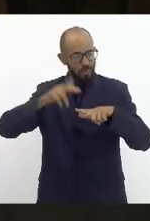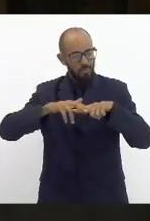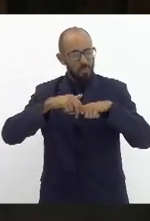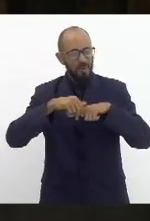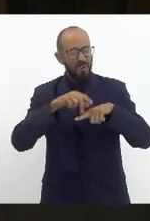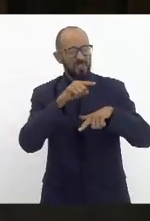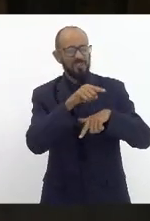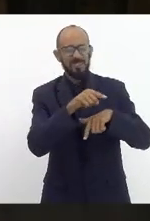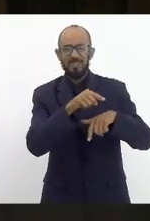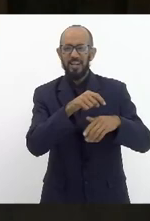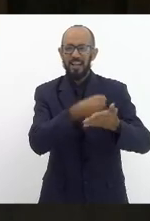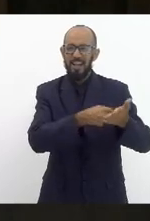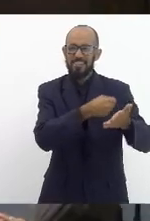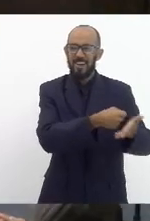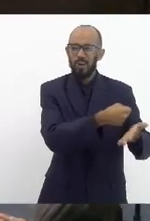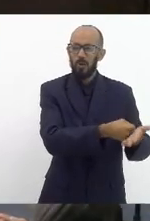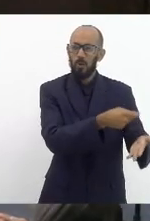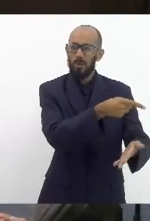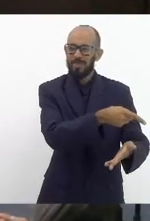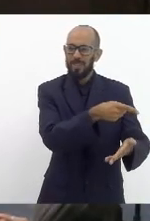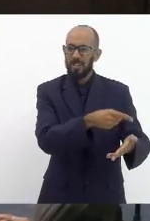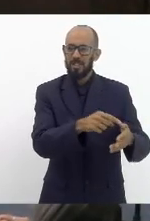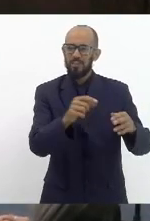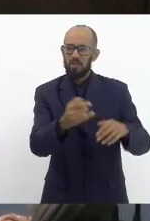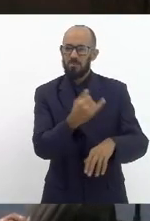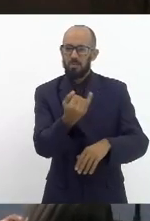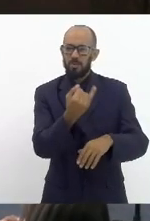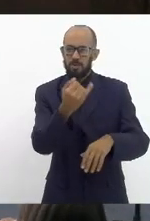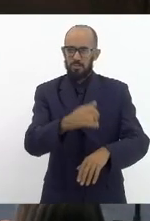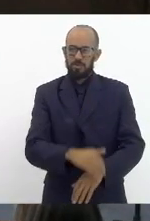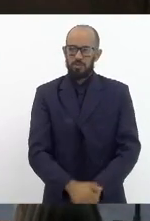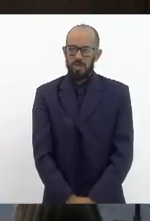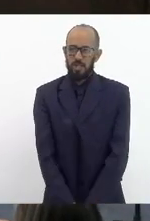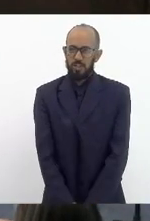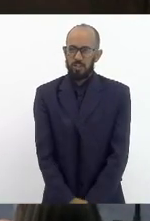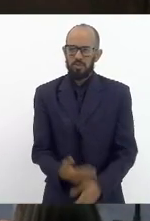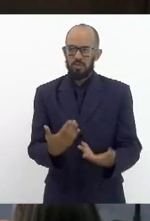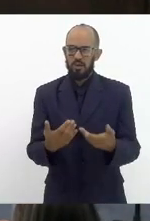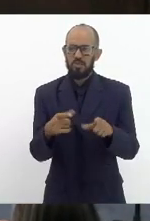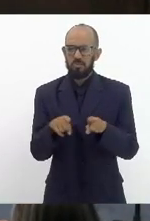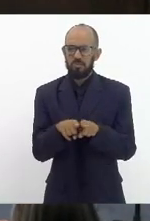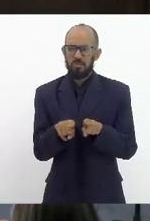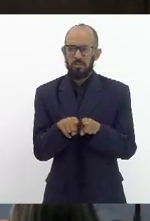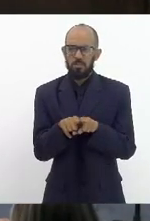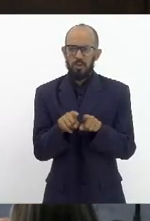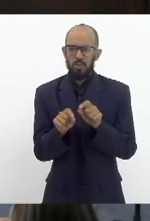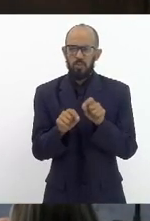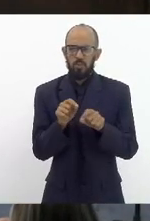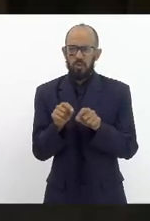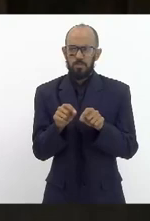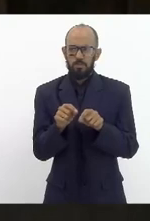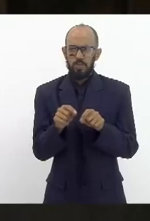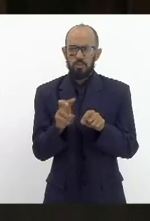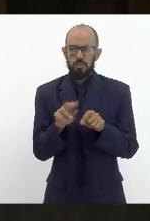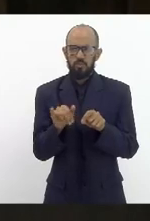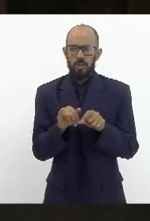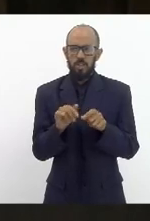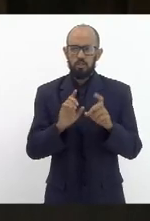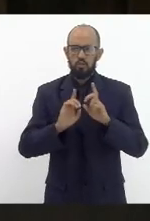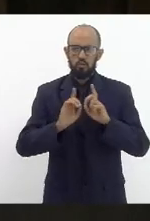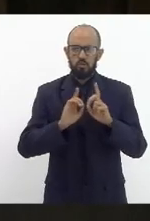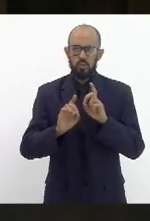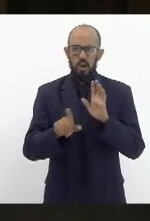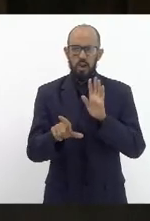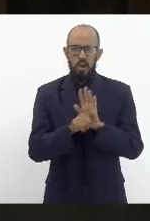razão. A luta foi muito importante. Eu queria também dizer o seguinte: nós vamos debater a lei orgânica da Polícia